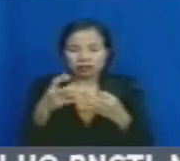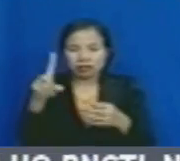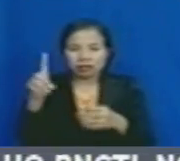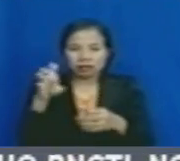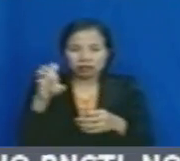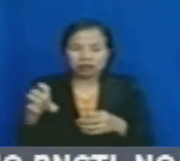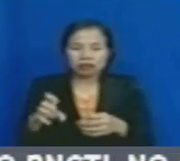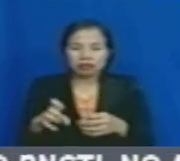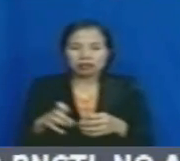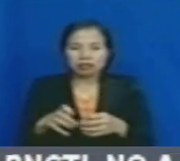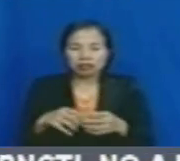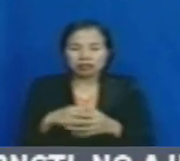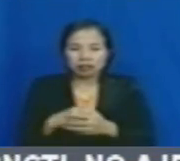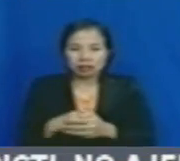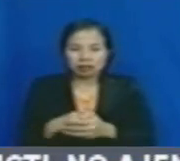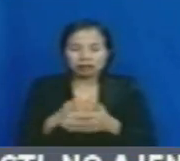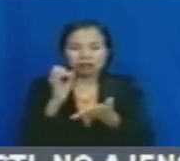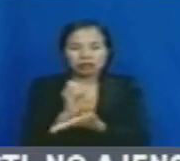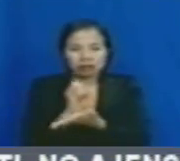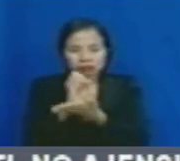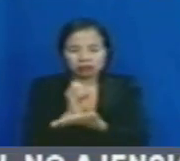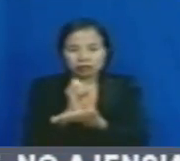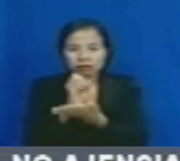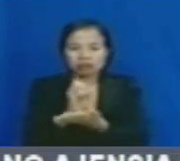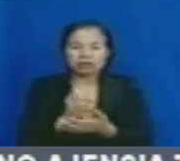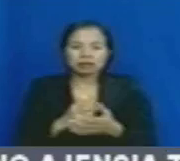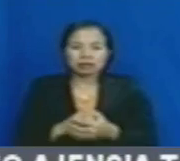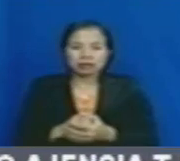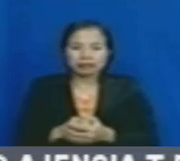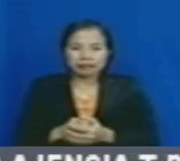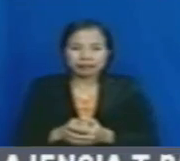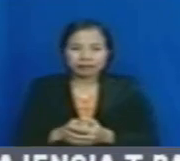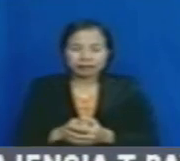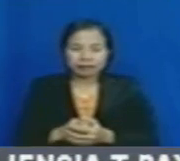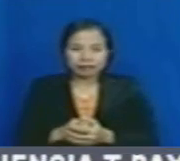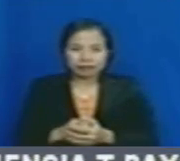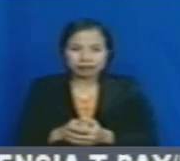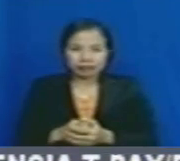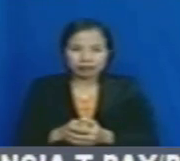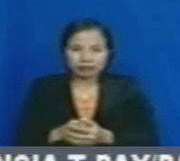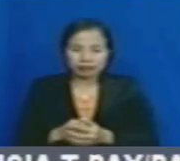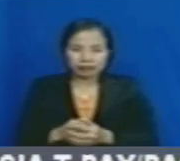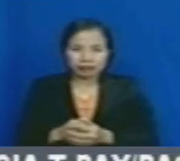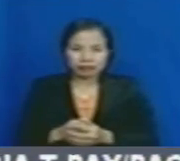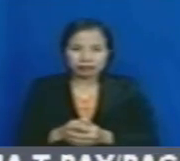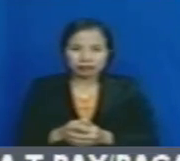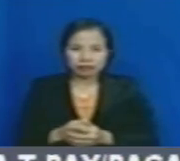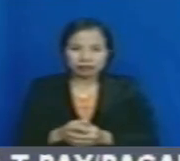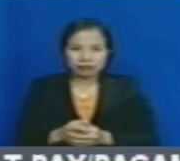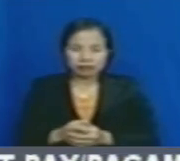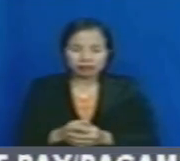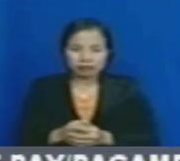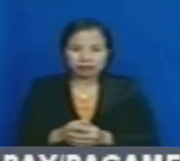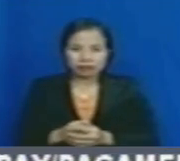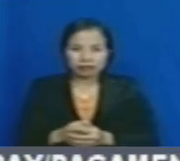knua kiumaria bairro Palabang no bairro Maubara aldeia Sanane. Suku Costa, supresion pante